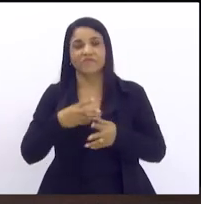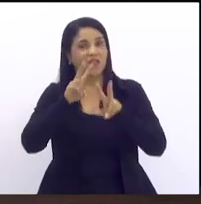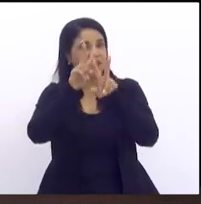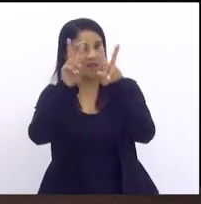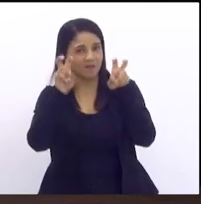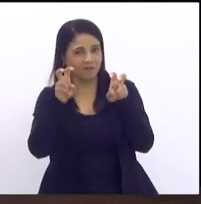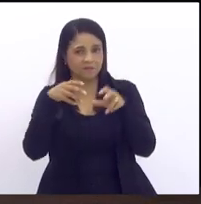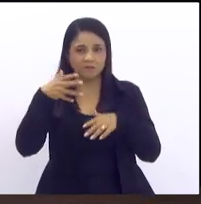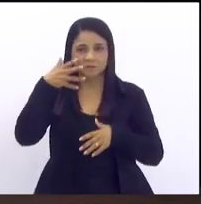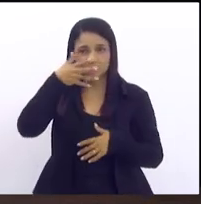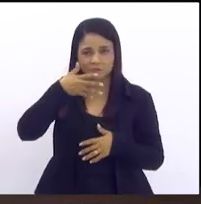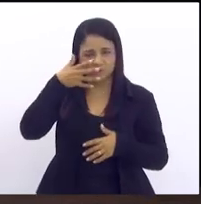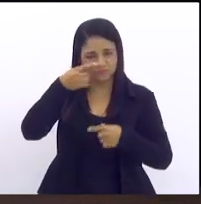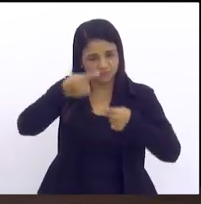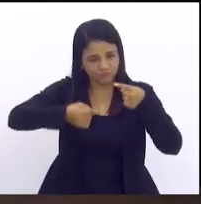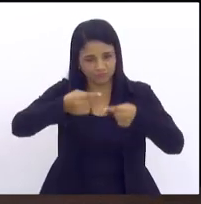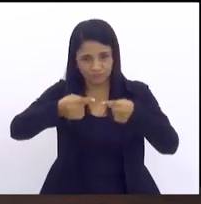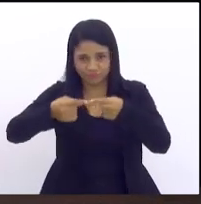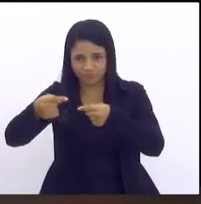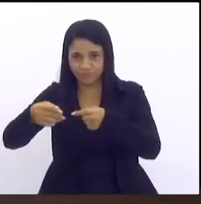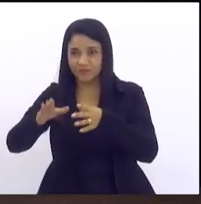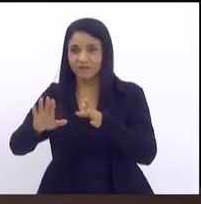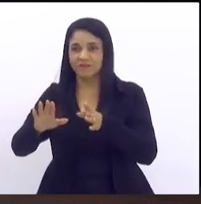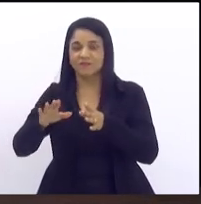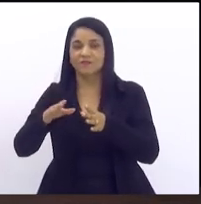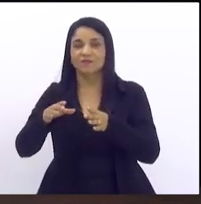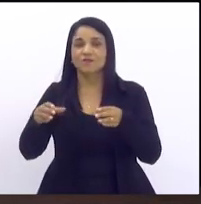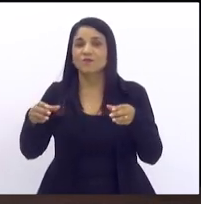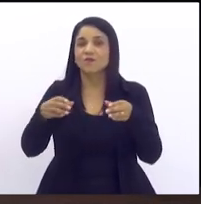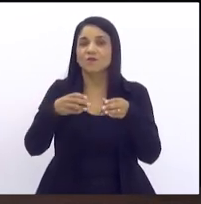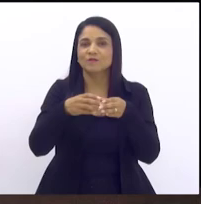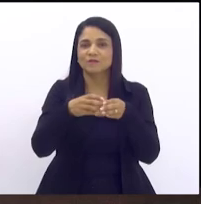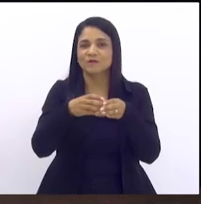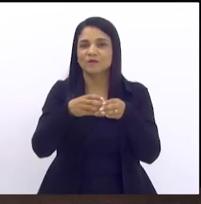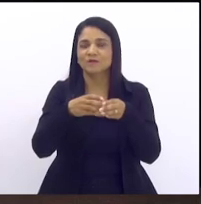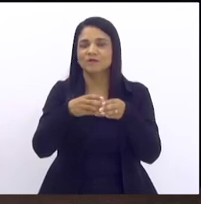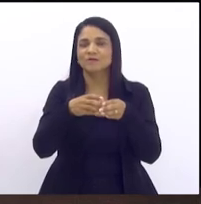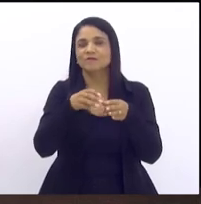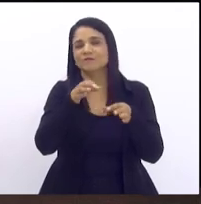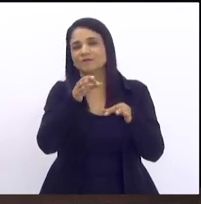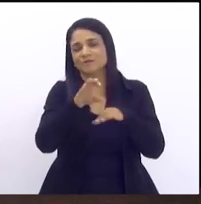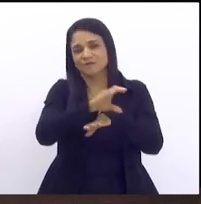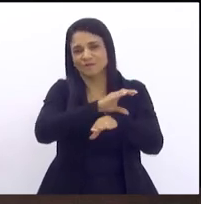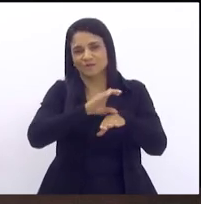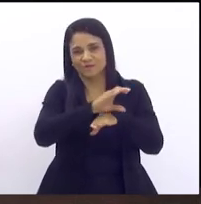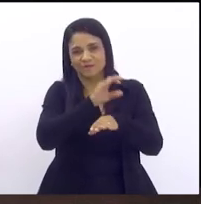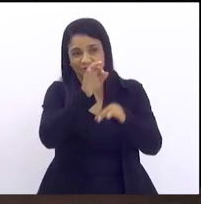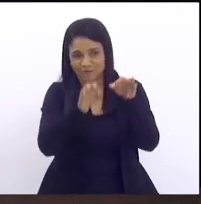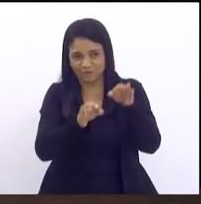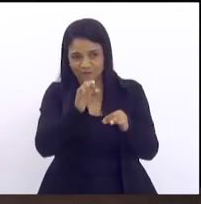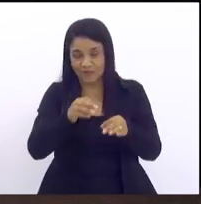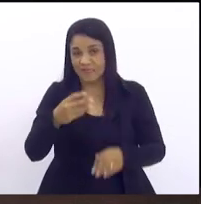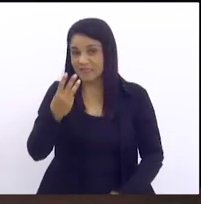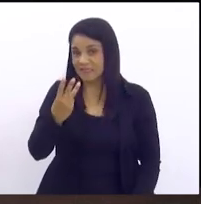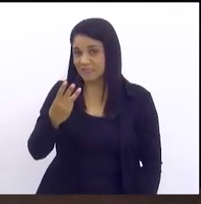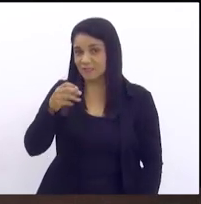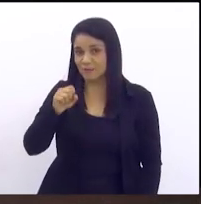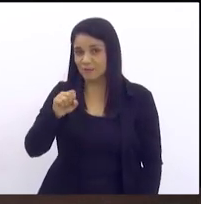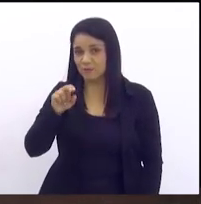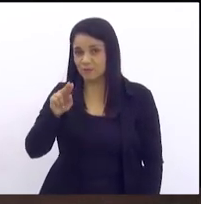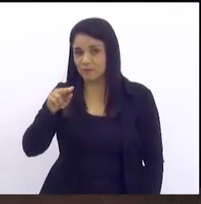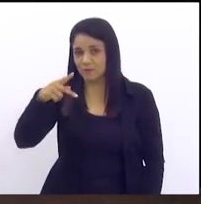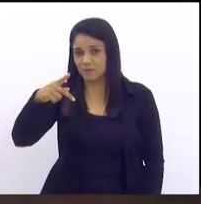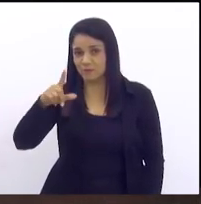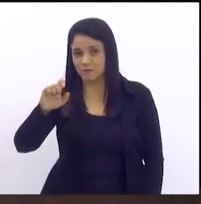Vossa Excelência também domina muito Comissão bem. Comissão de Constituição e Justiça. Comissão de Constituição e Justiça. Terceiro suplente. Deu parecer várias